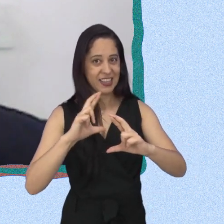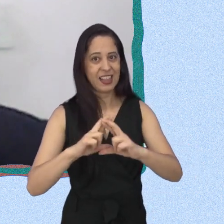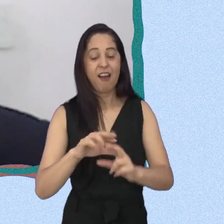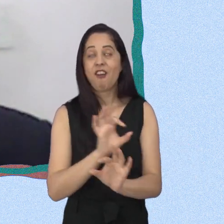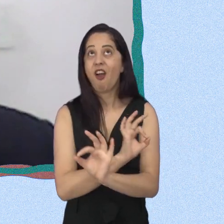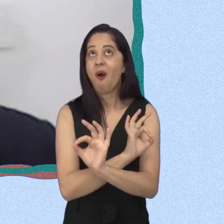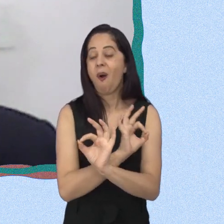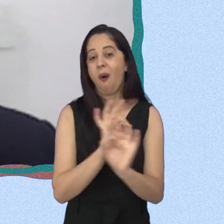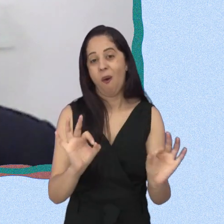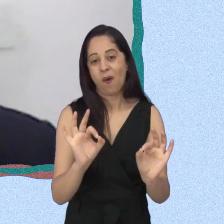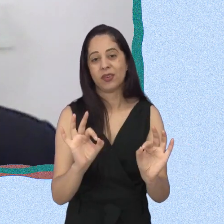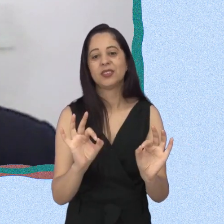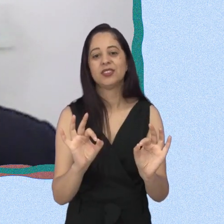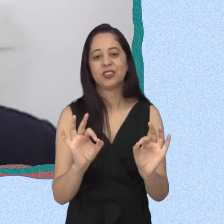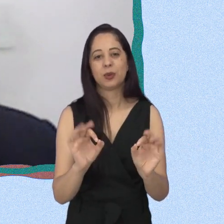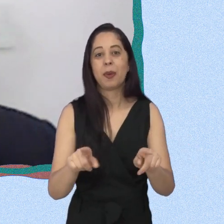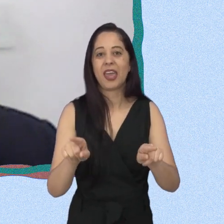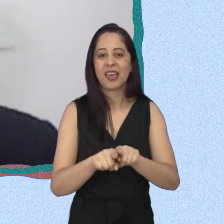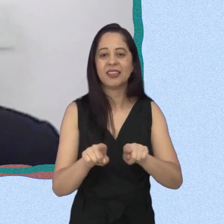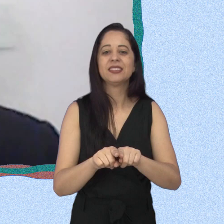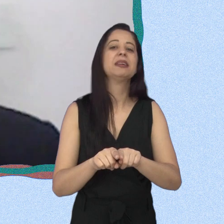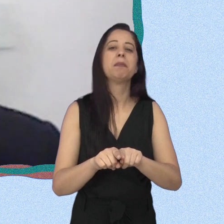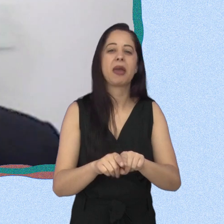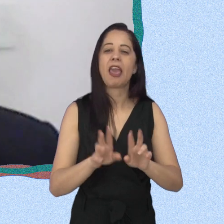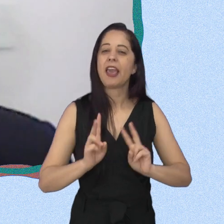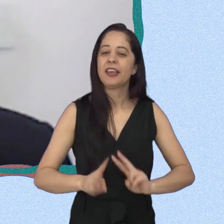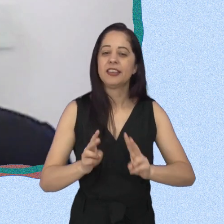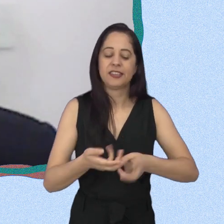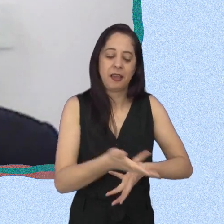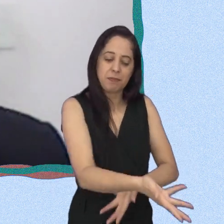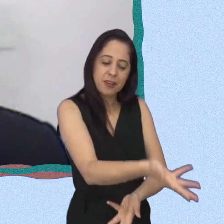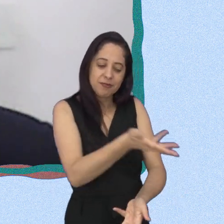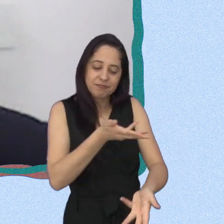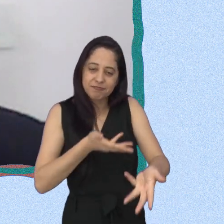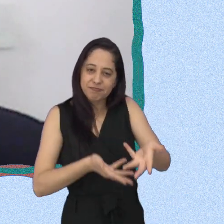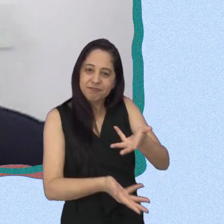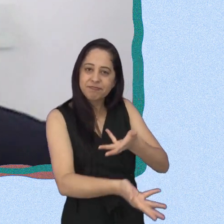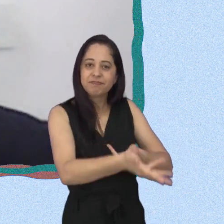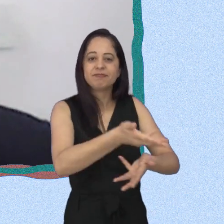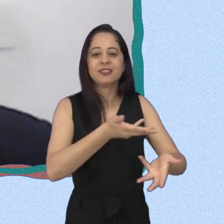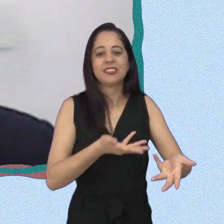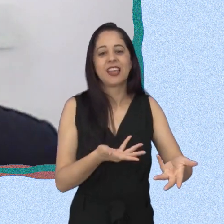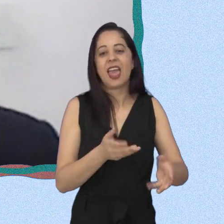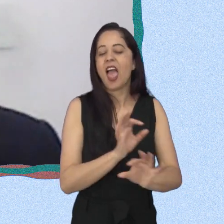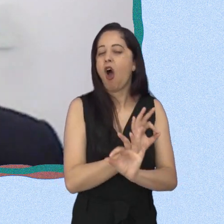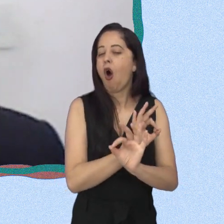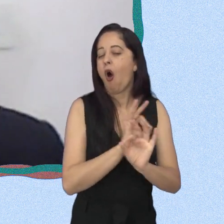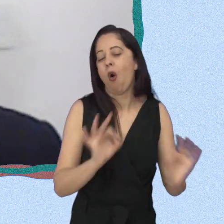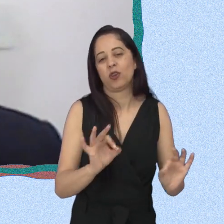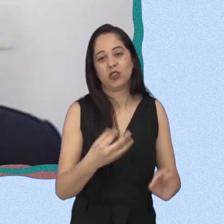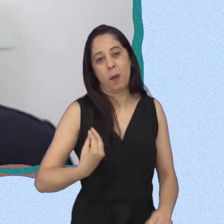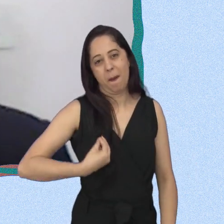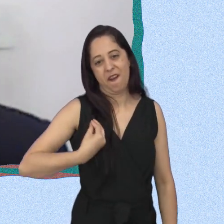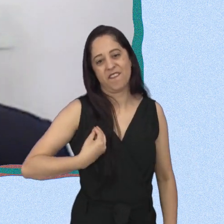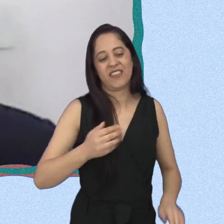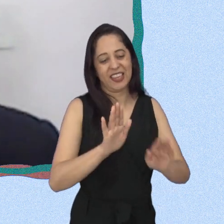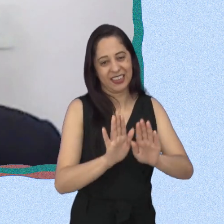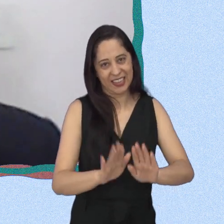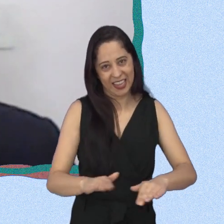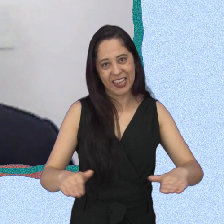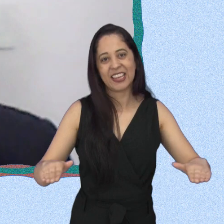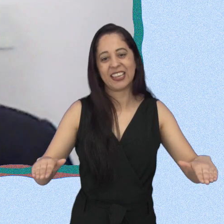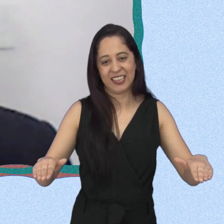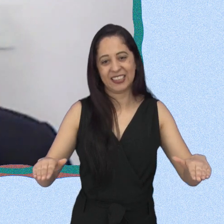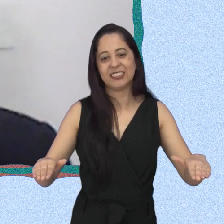e ainda relações afetivas estabelecidas em trabalhos em grupo é uma ótima receita para a